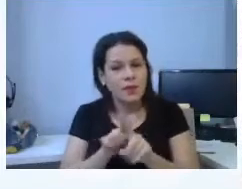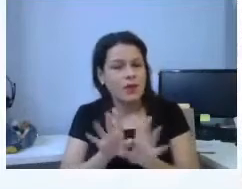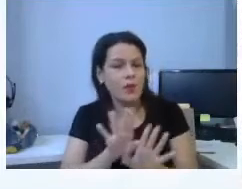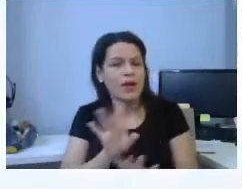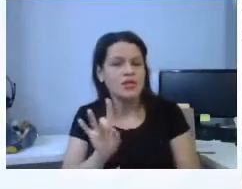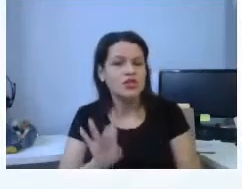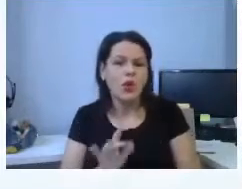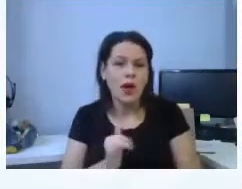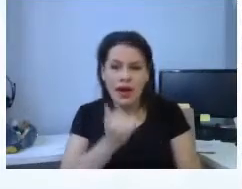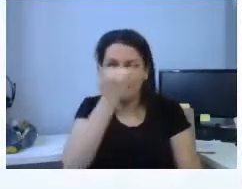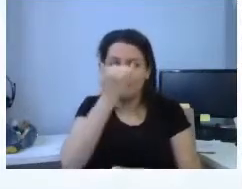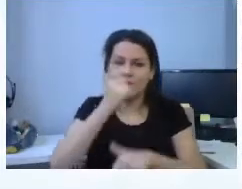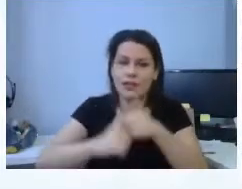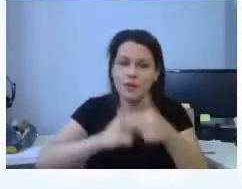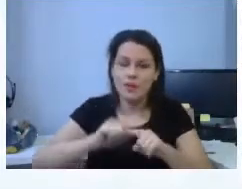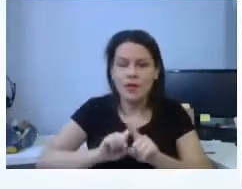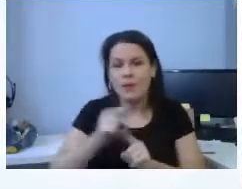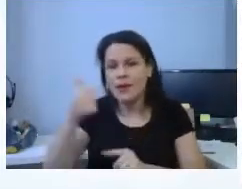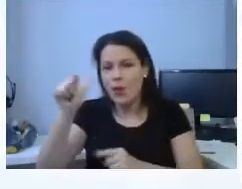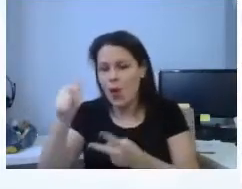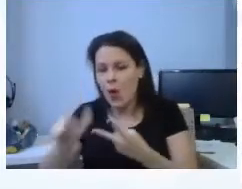mas depois o doutor Pedro e o doutor